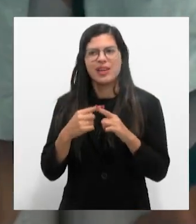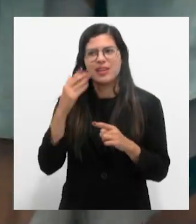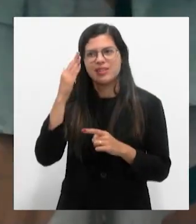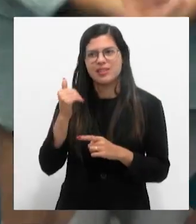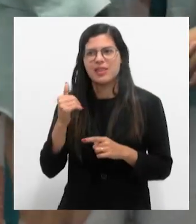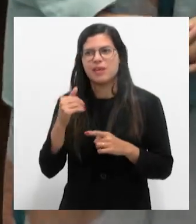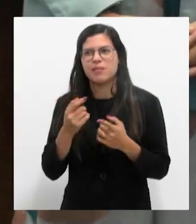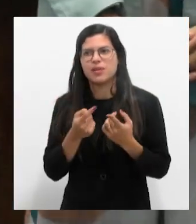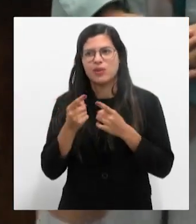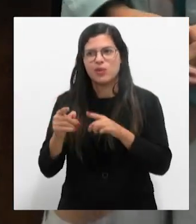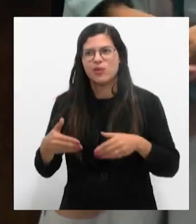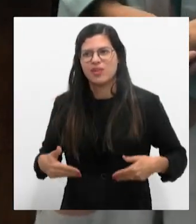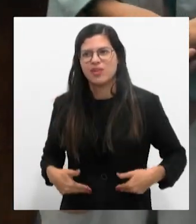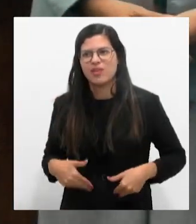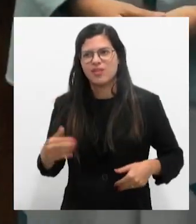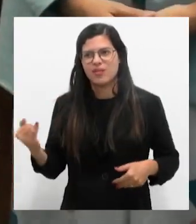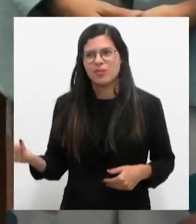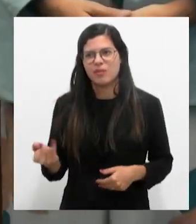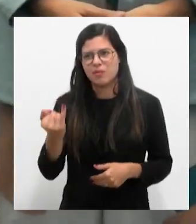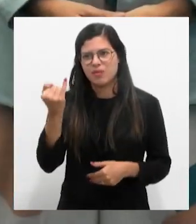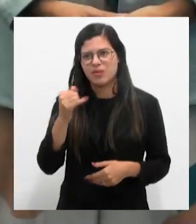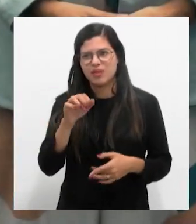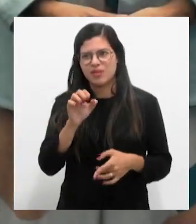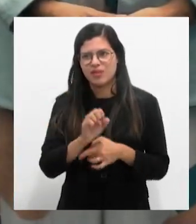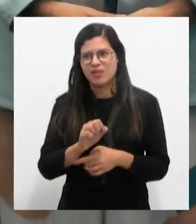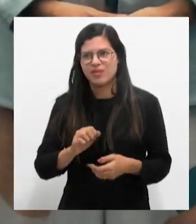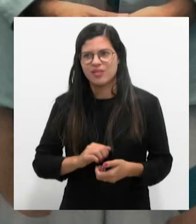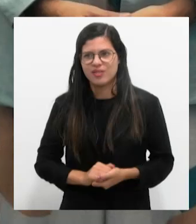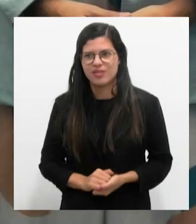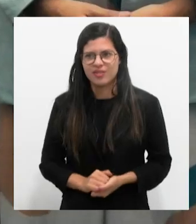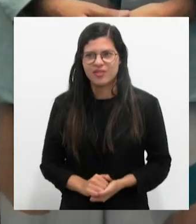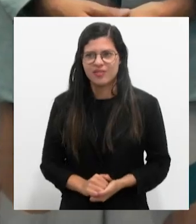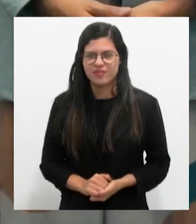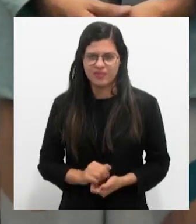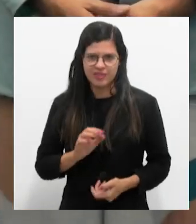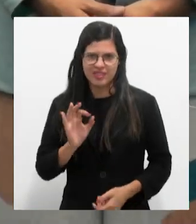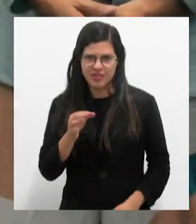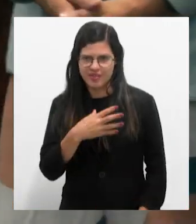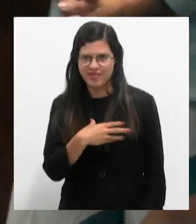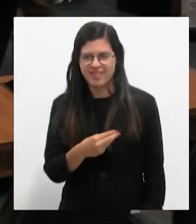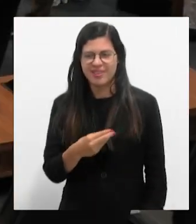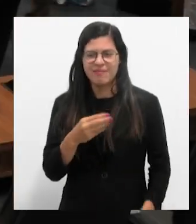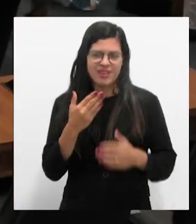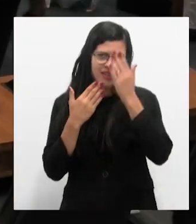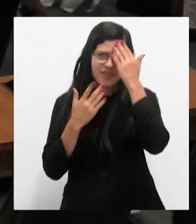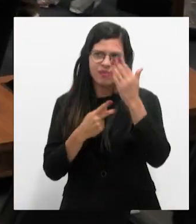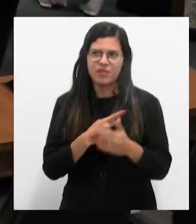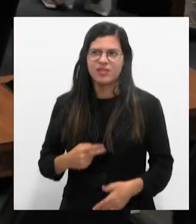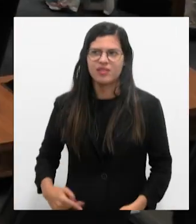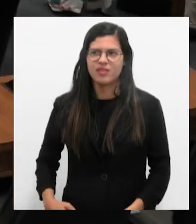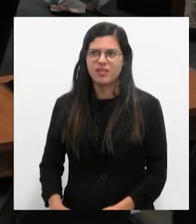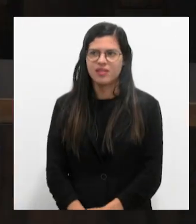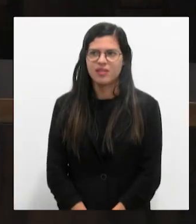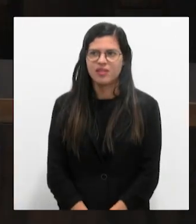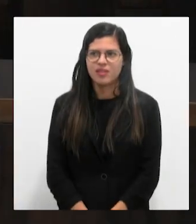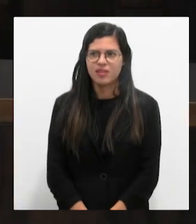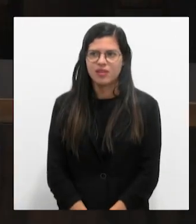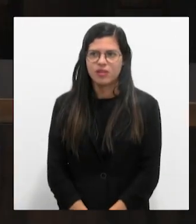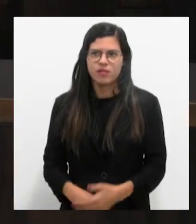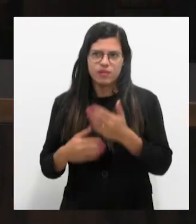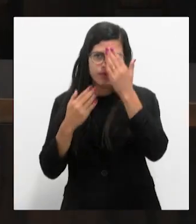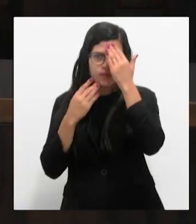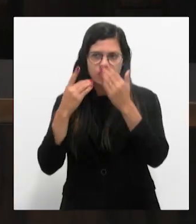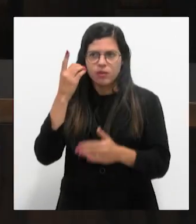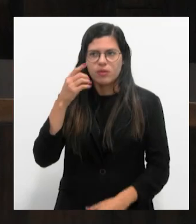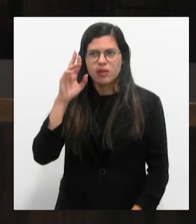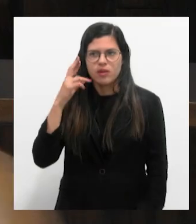combater a fome é fundamental no nosso estado, né, filha? Obrigada, presidente. Obrigado, deputada Renata Souza.